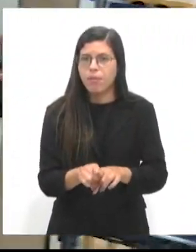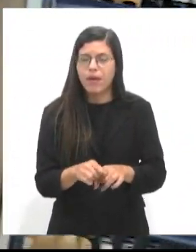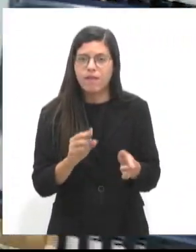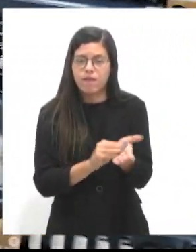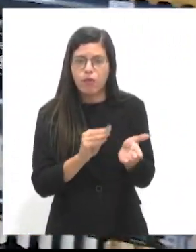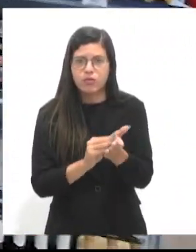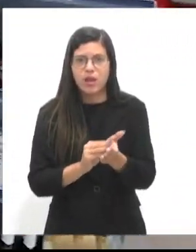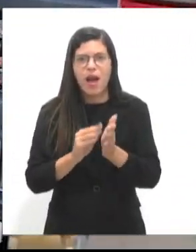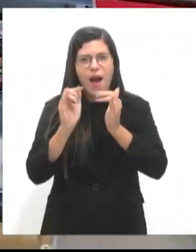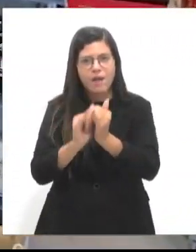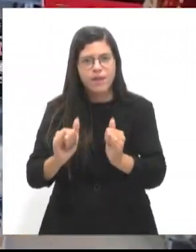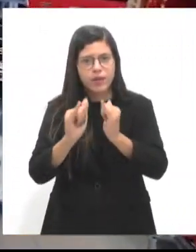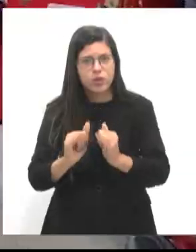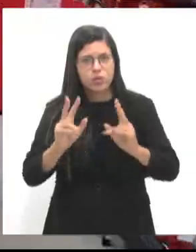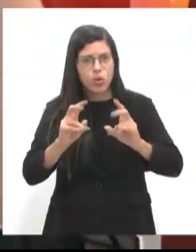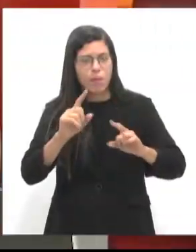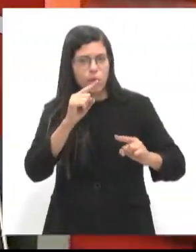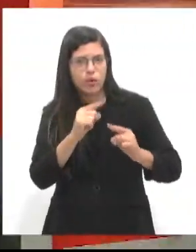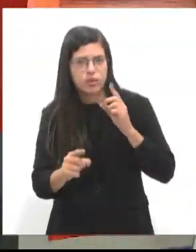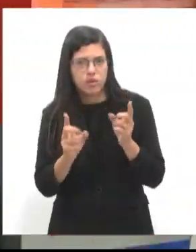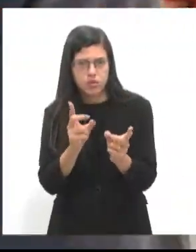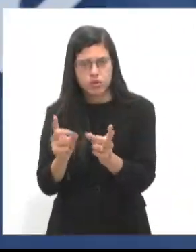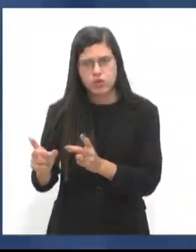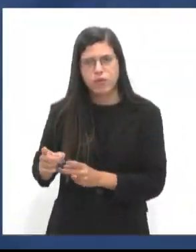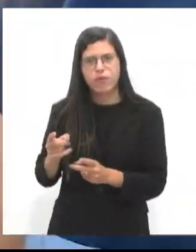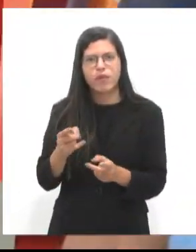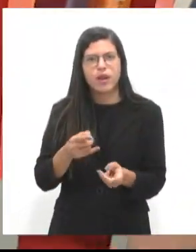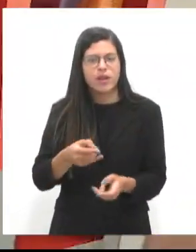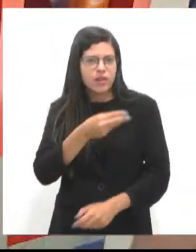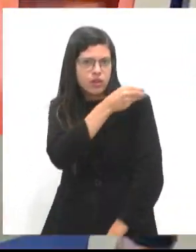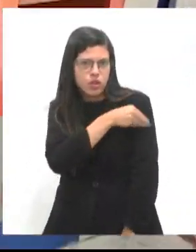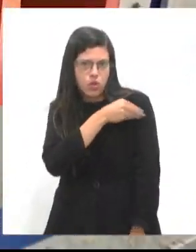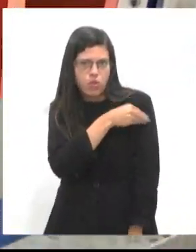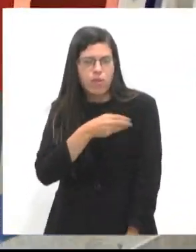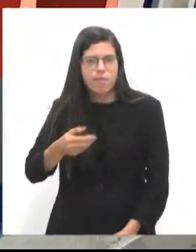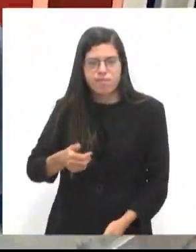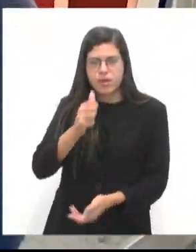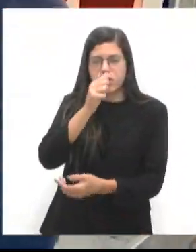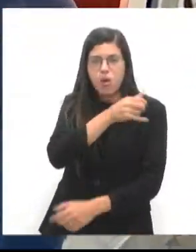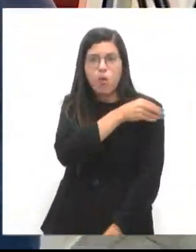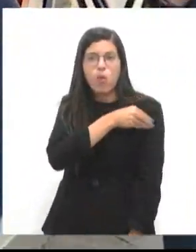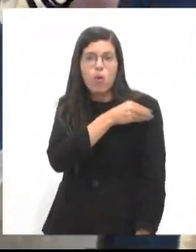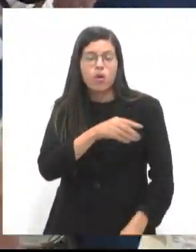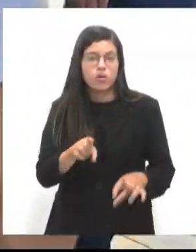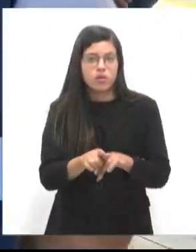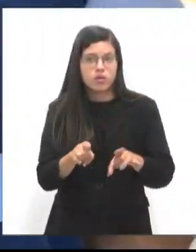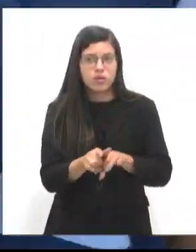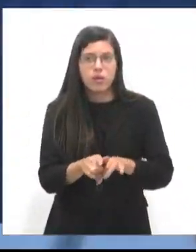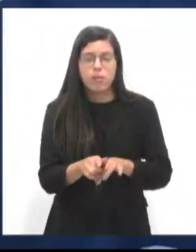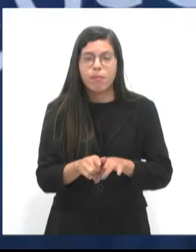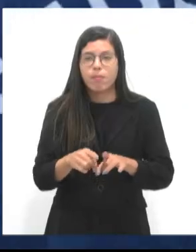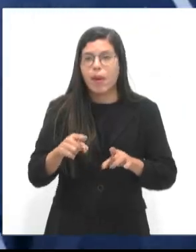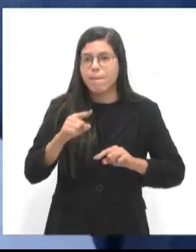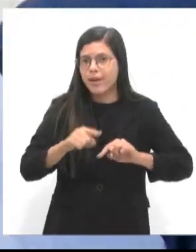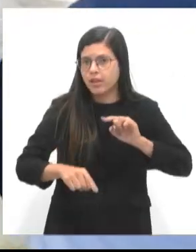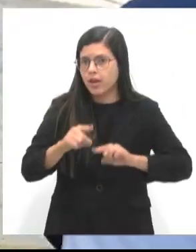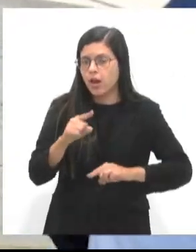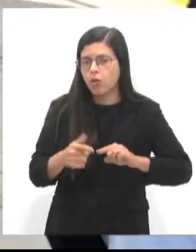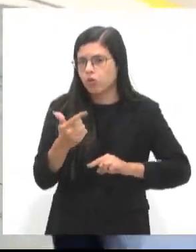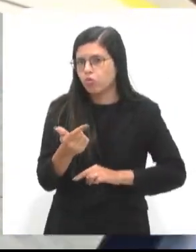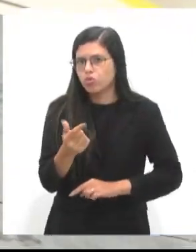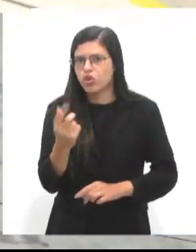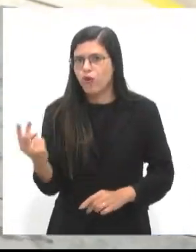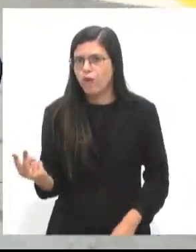venda de bebidas alcoólicas a menores, publicidade irregular em expositores de cigarros, mercadorias sem preço visível e